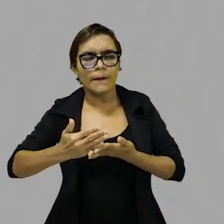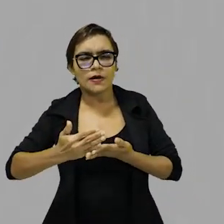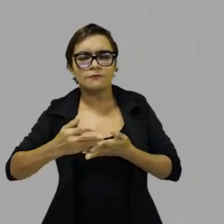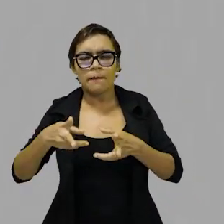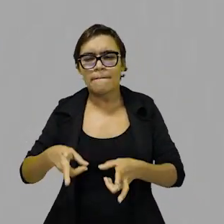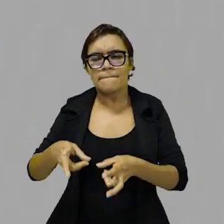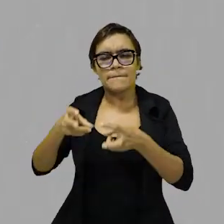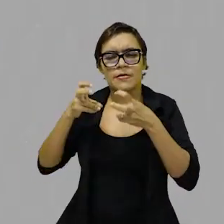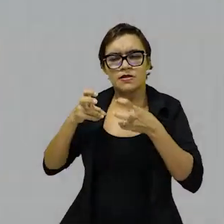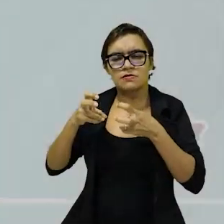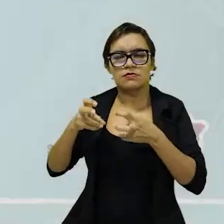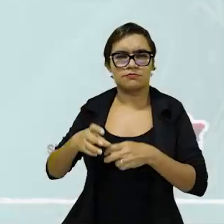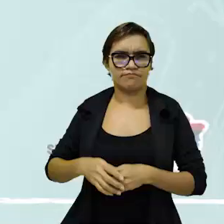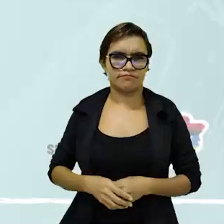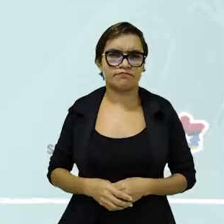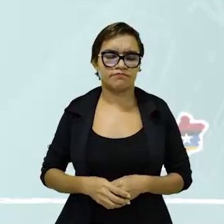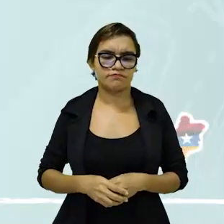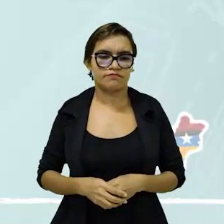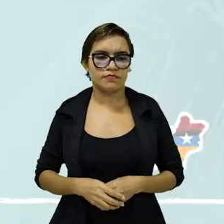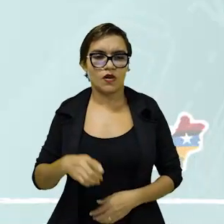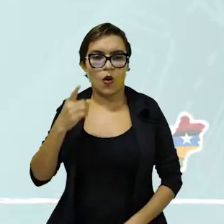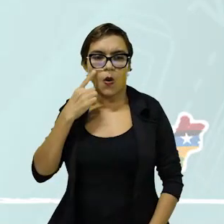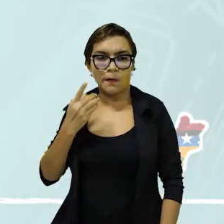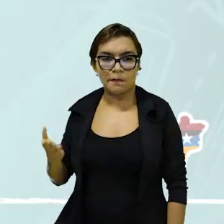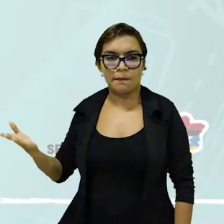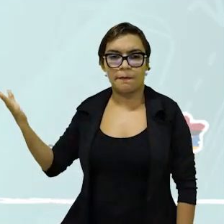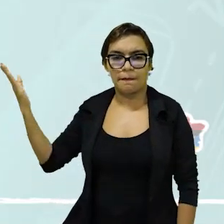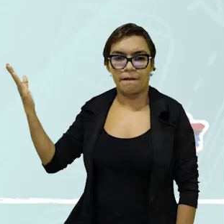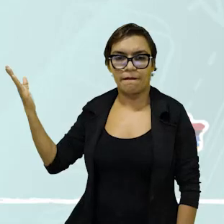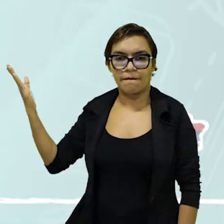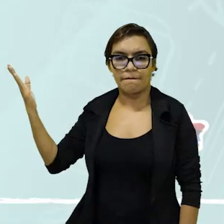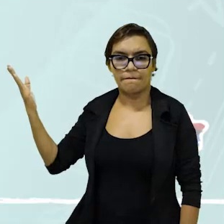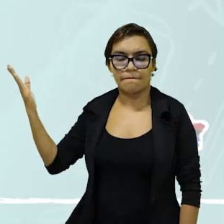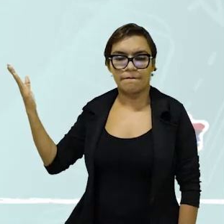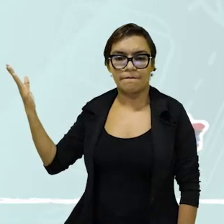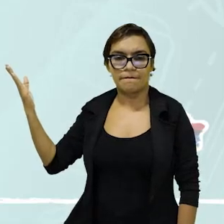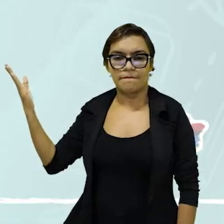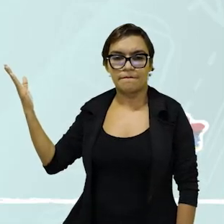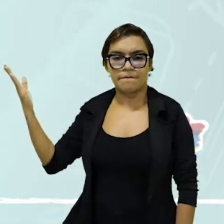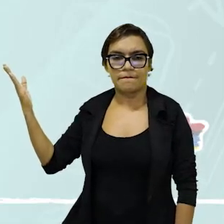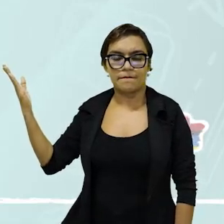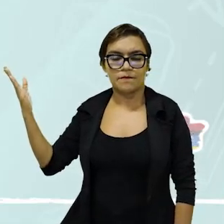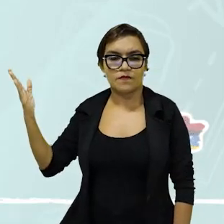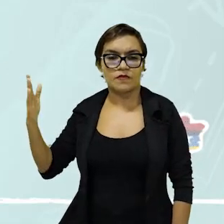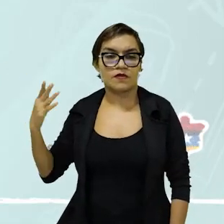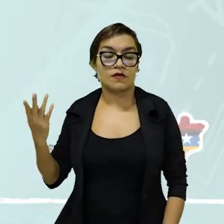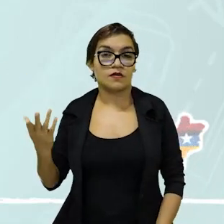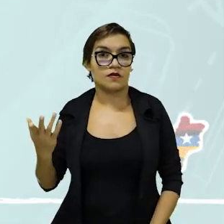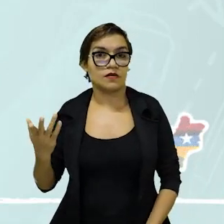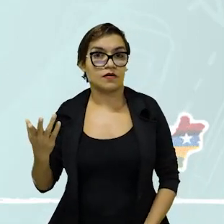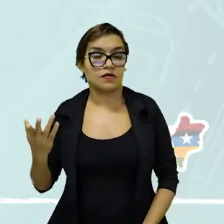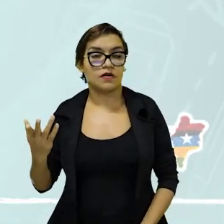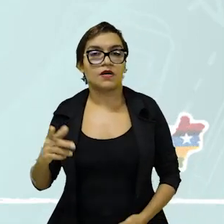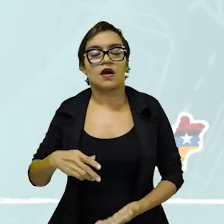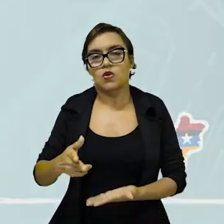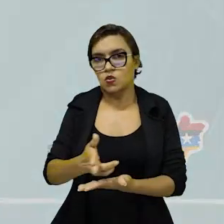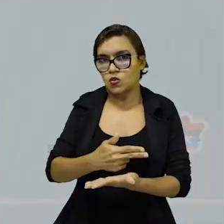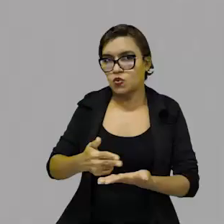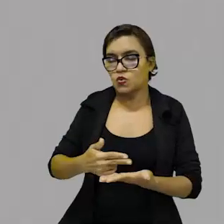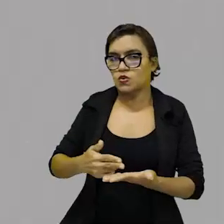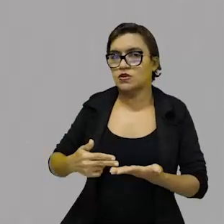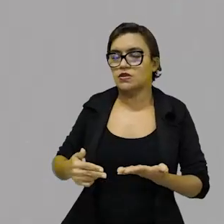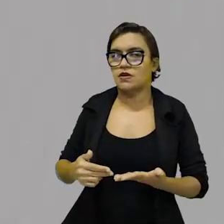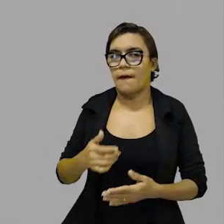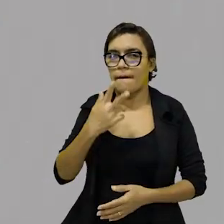às vezes, por isso. Eric Eckel, um dos integrantes do Die Broek. Nos artísticos, estilogravuras, como se